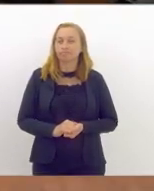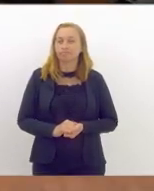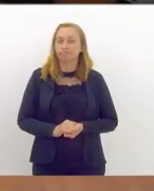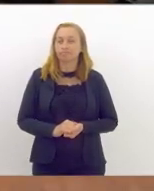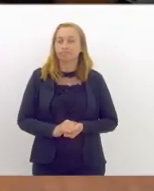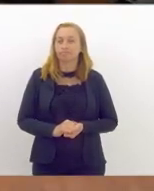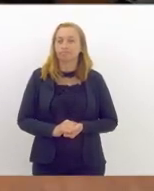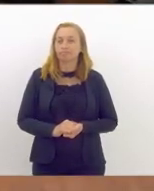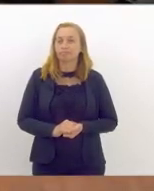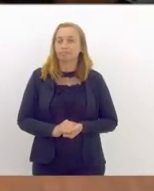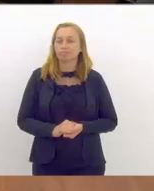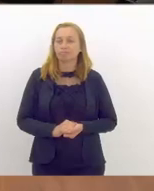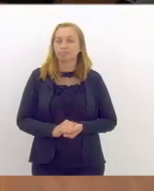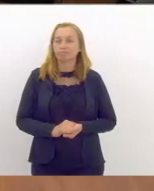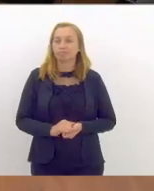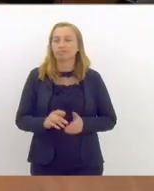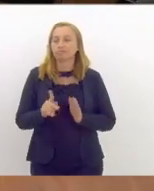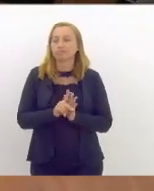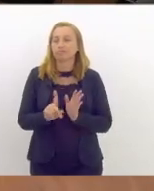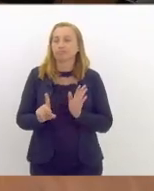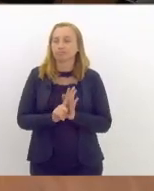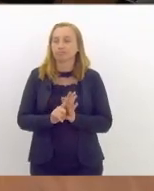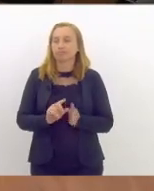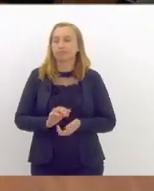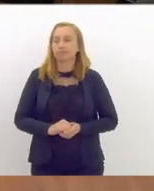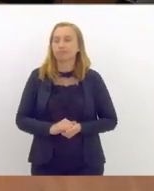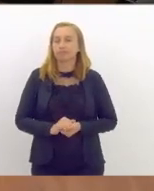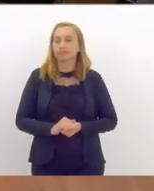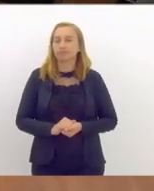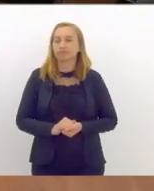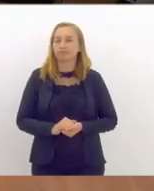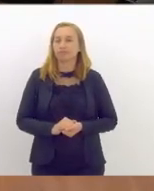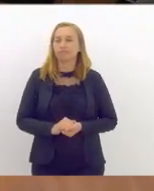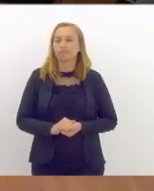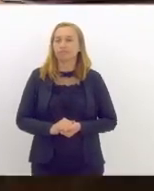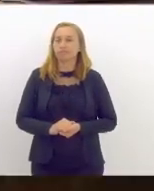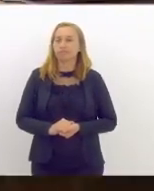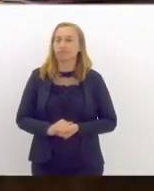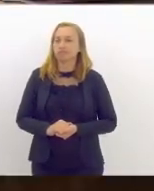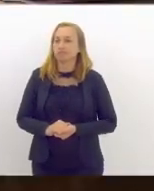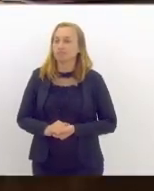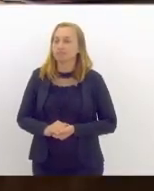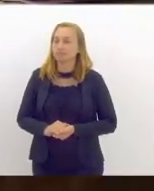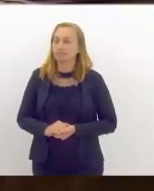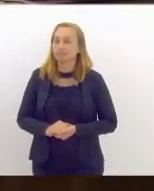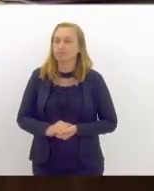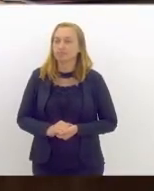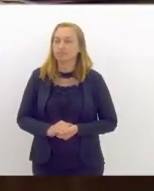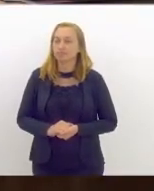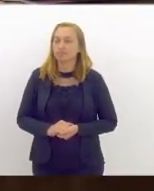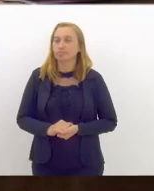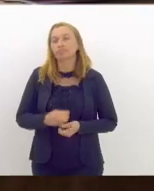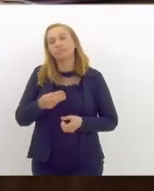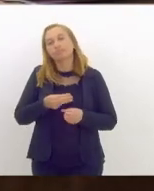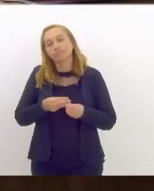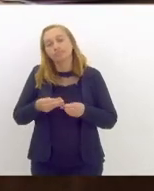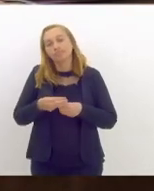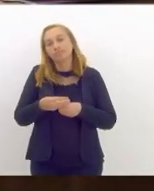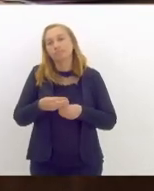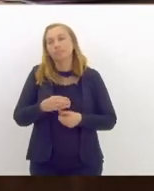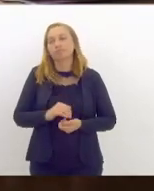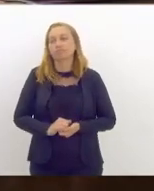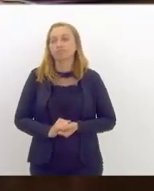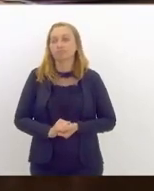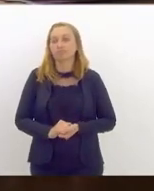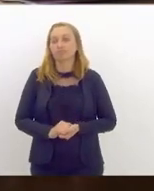o governador sanciono o projeto de lei possa acionado aí os municípios